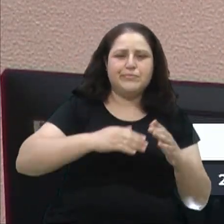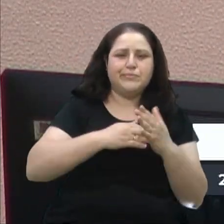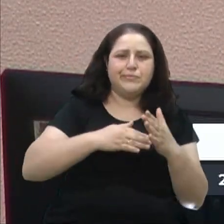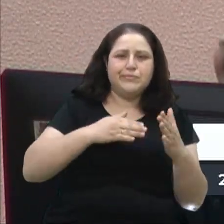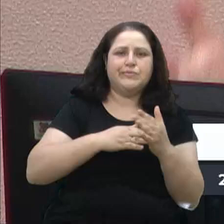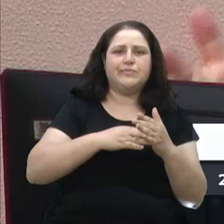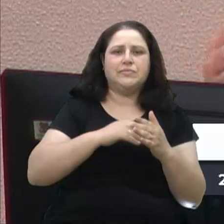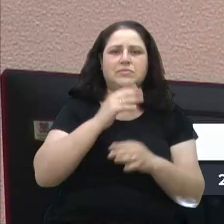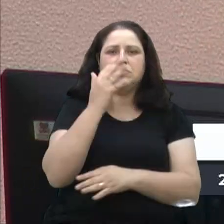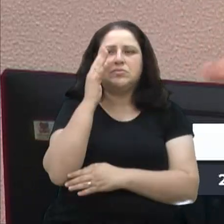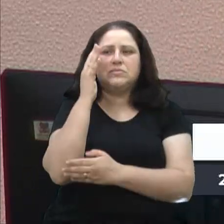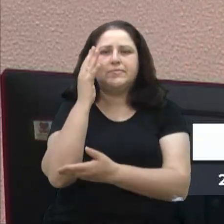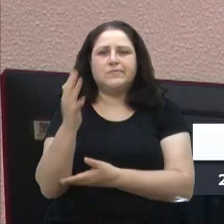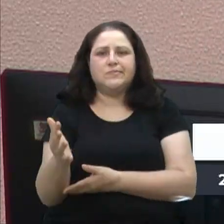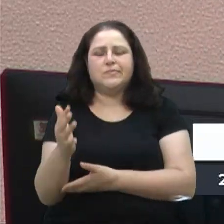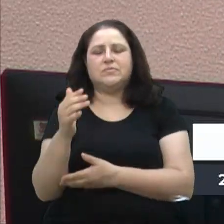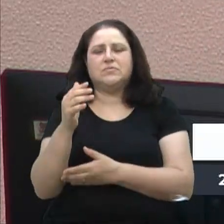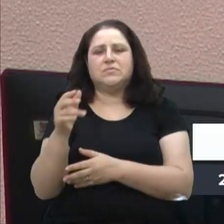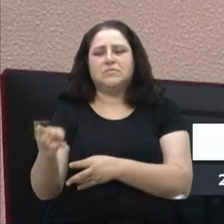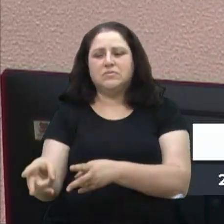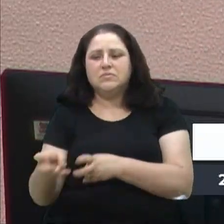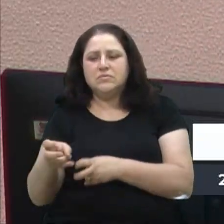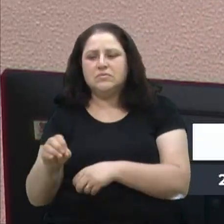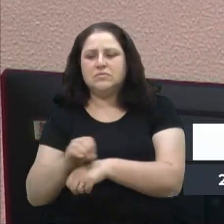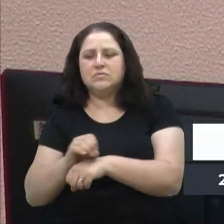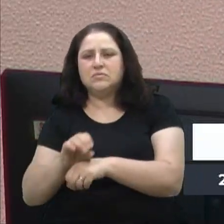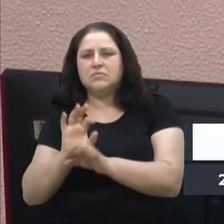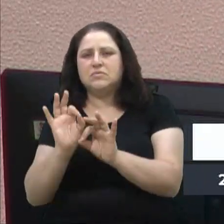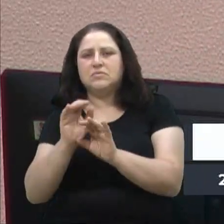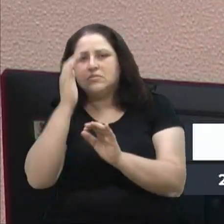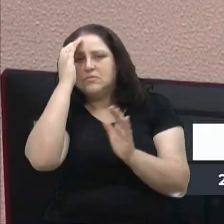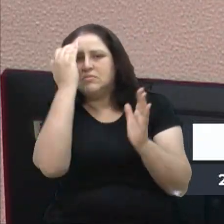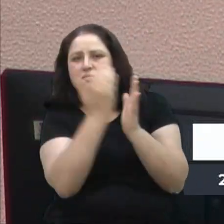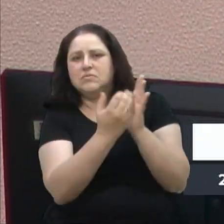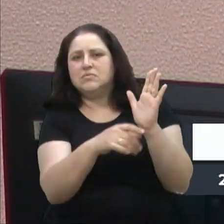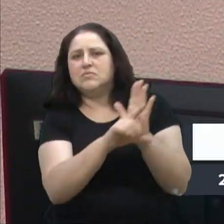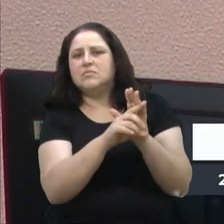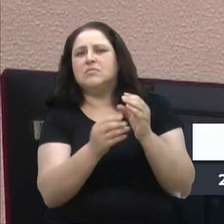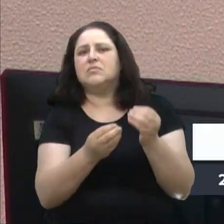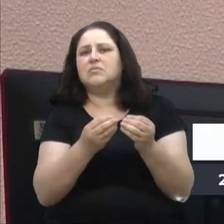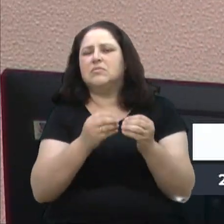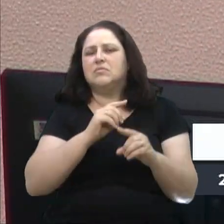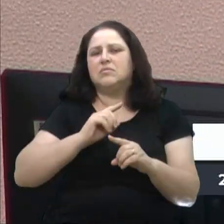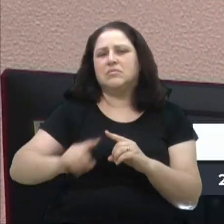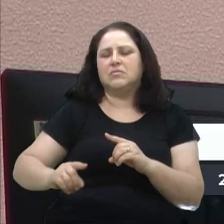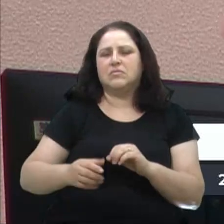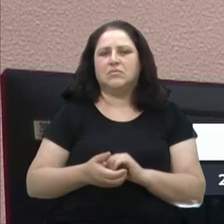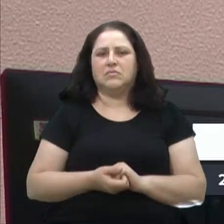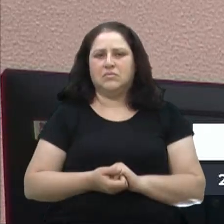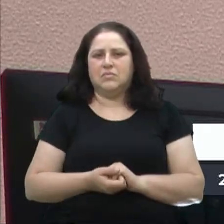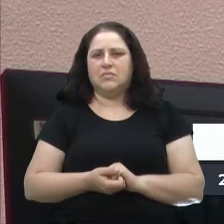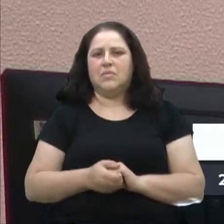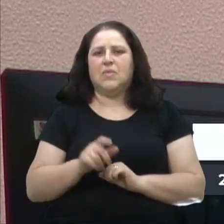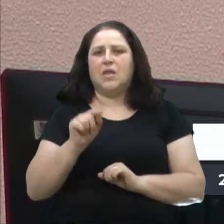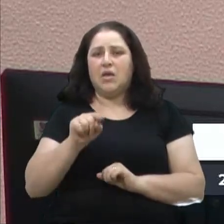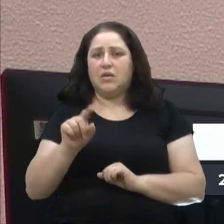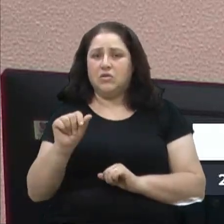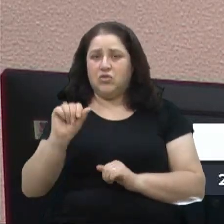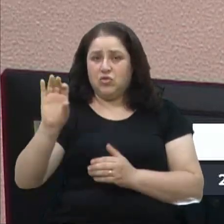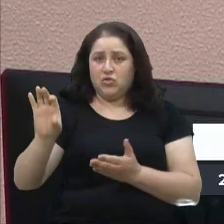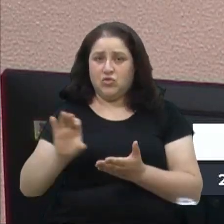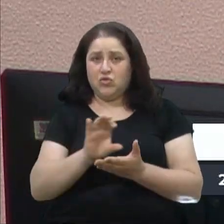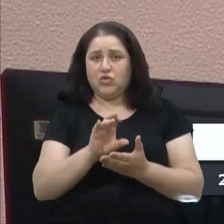ilegal e a mineração ilegal? Cadore. Na questão de que daí se usa esses